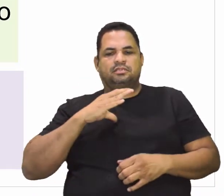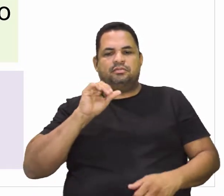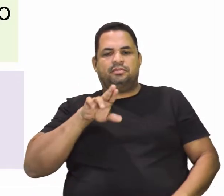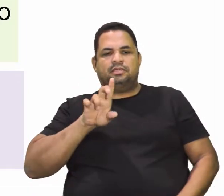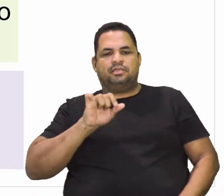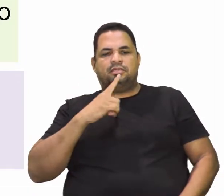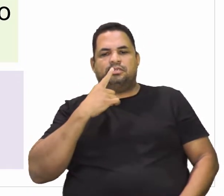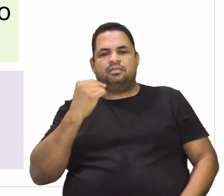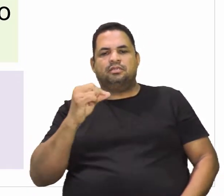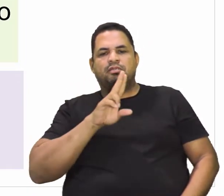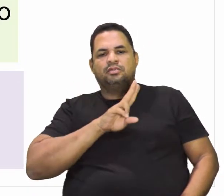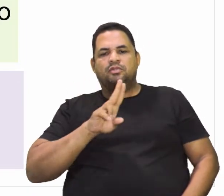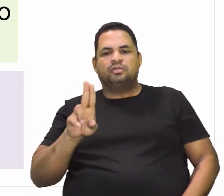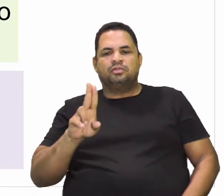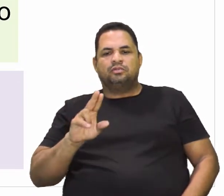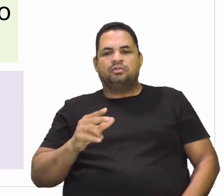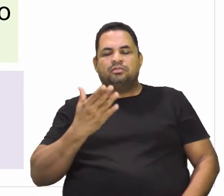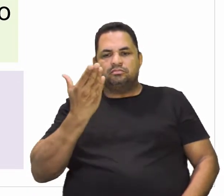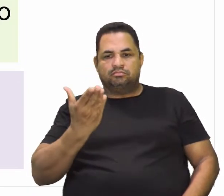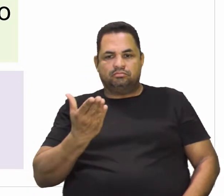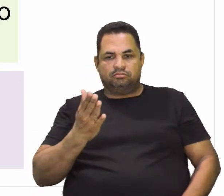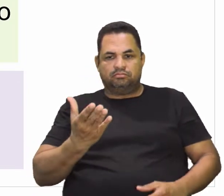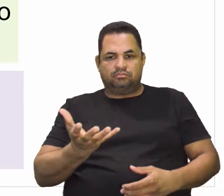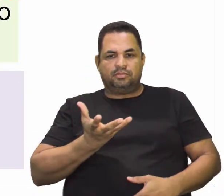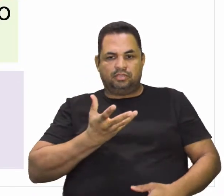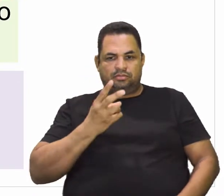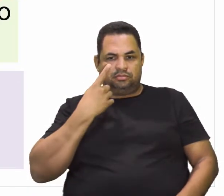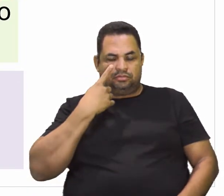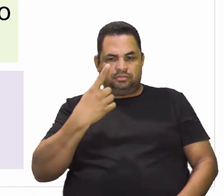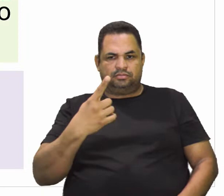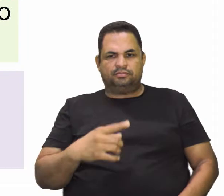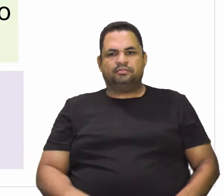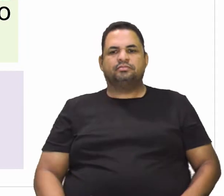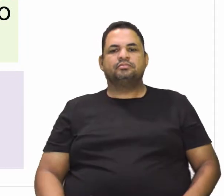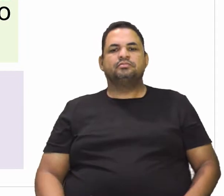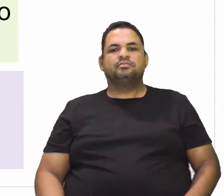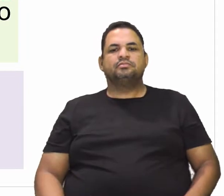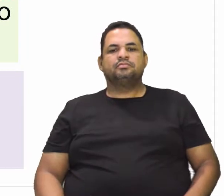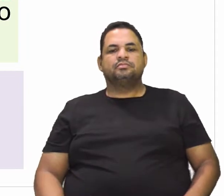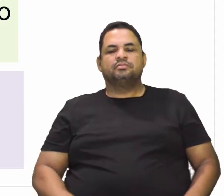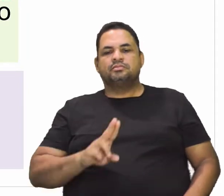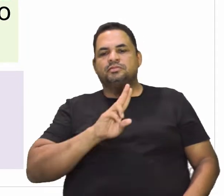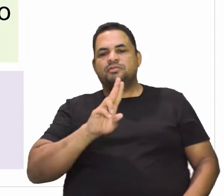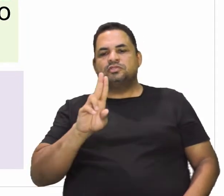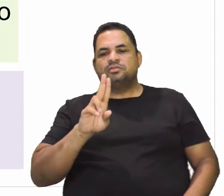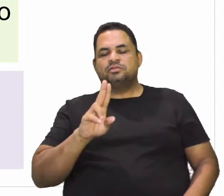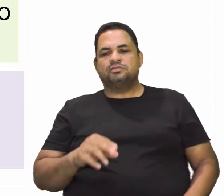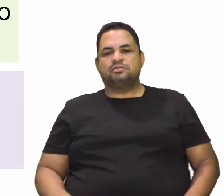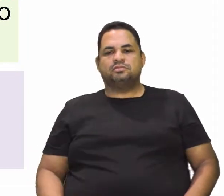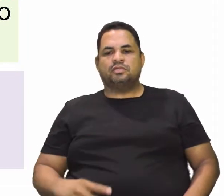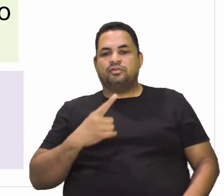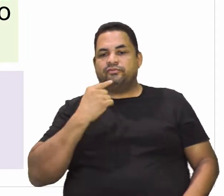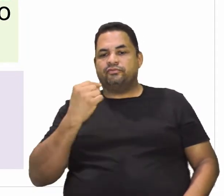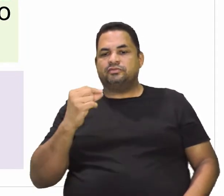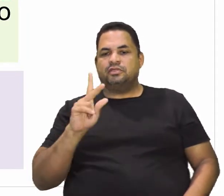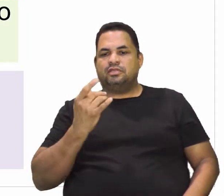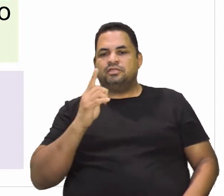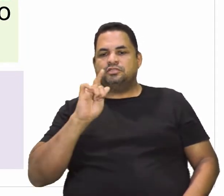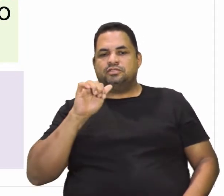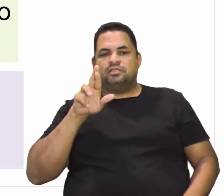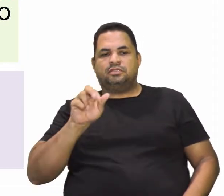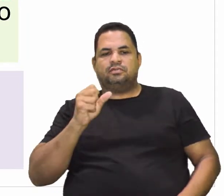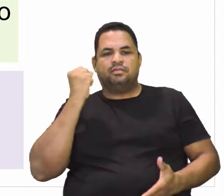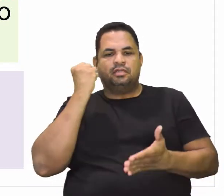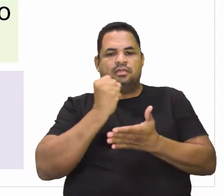fuga se chamou, aqui que eu quero que vocês observem, gente. Essa fuga ela vai se chamar Égira, marcando